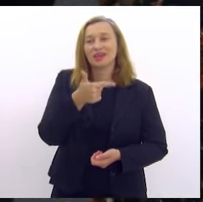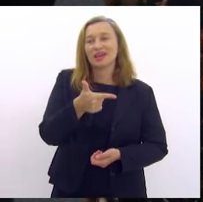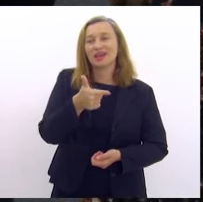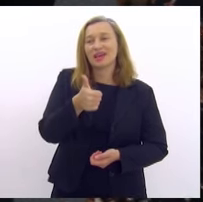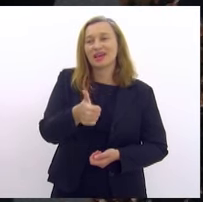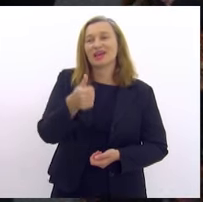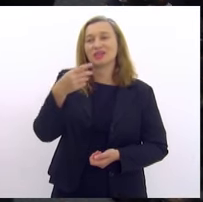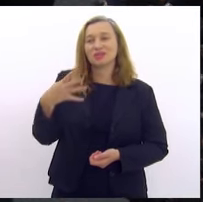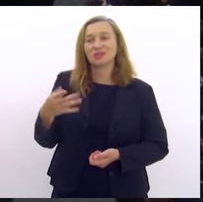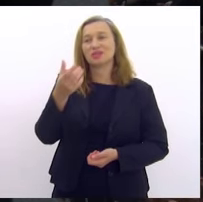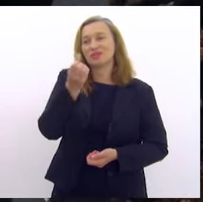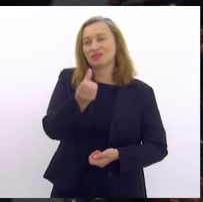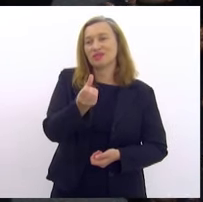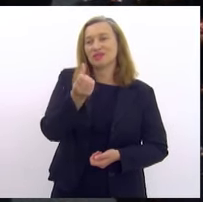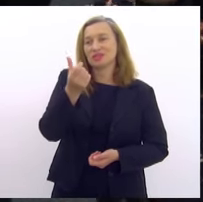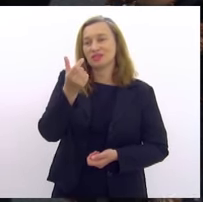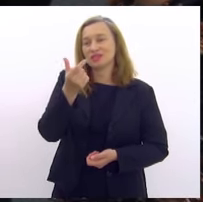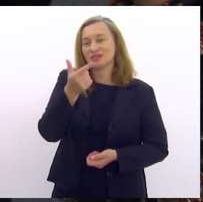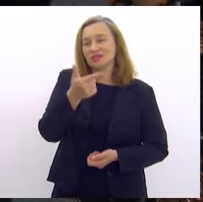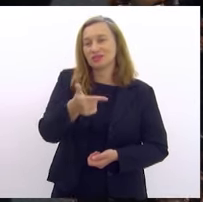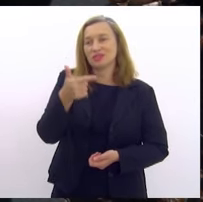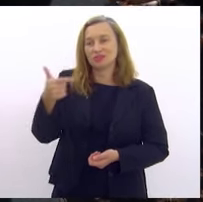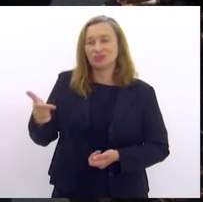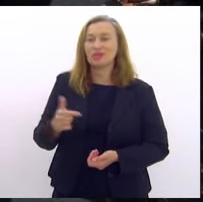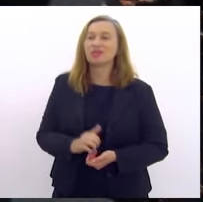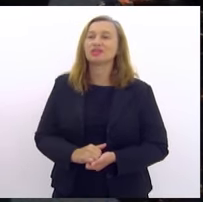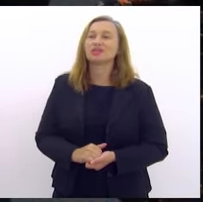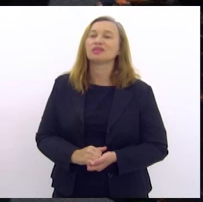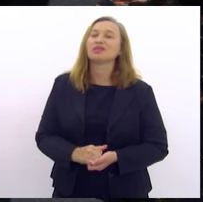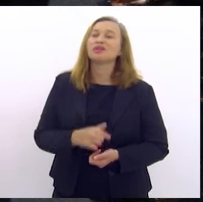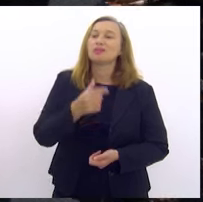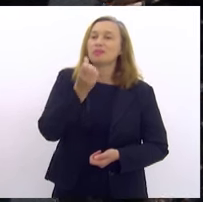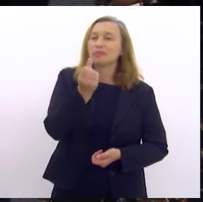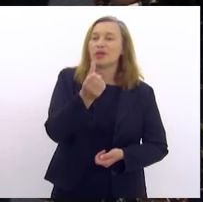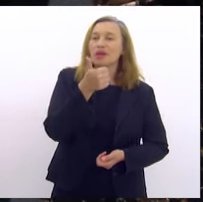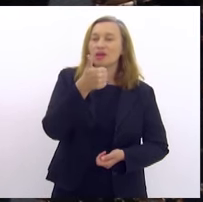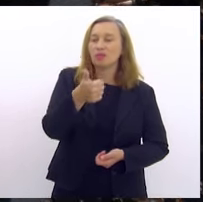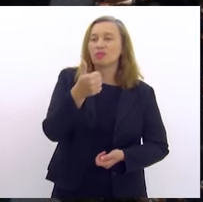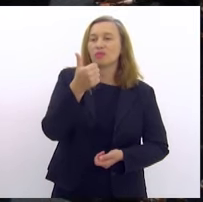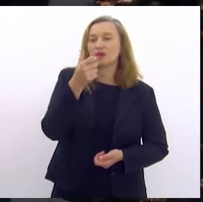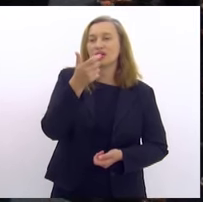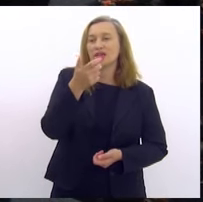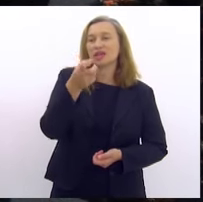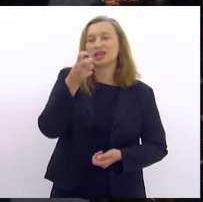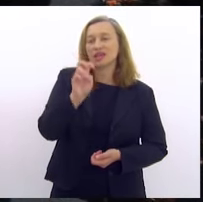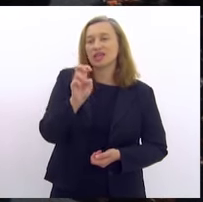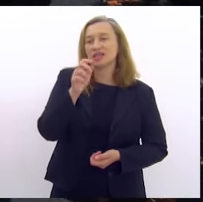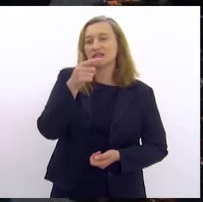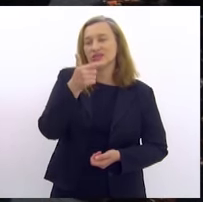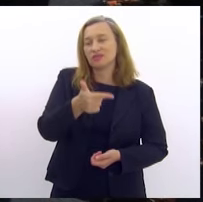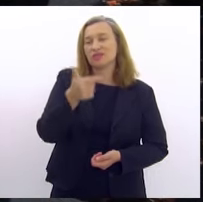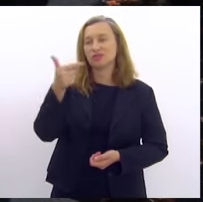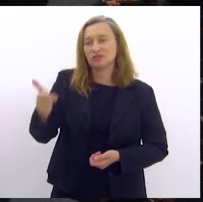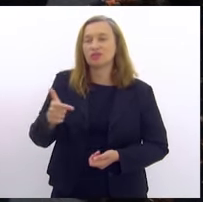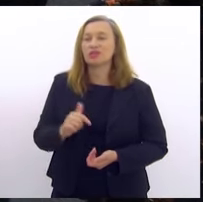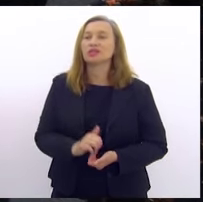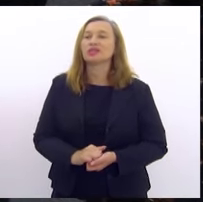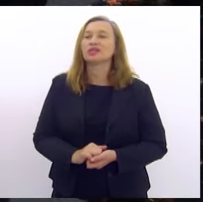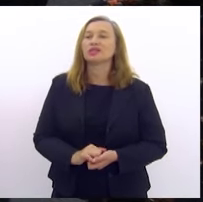6114 de 22. 6114 de 22. 6115 de 22. 6115 de